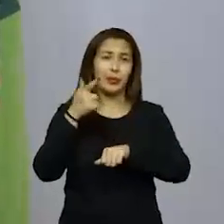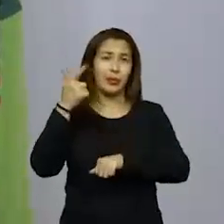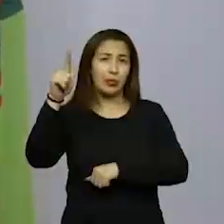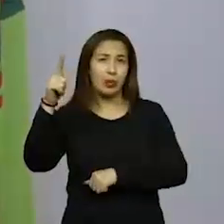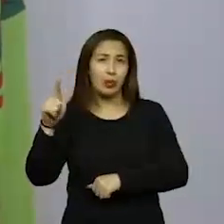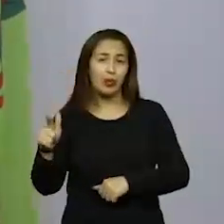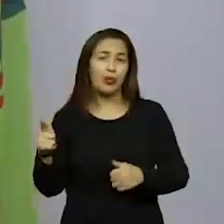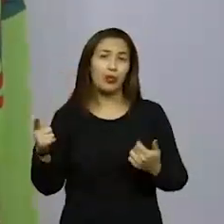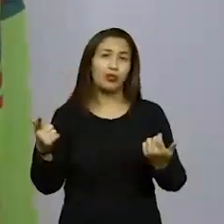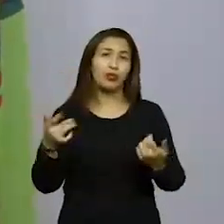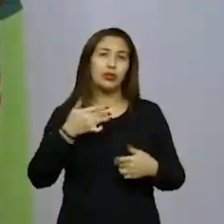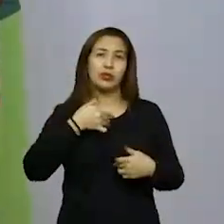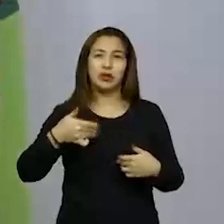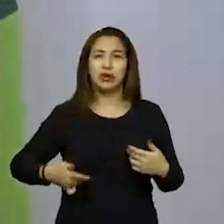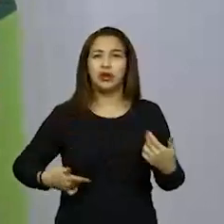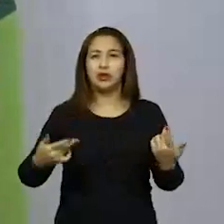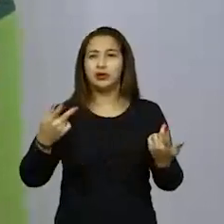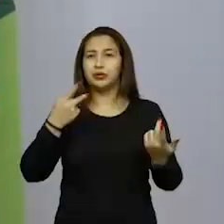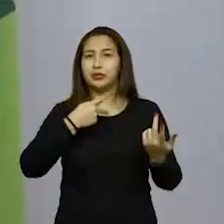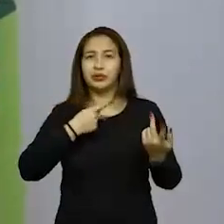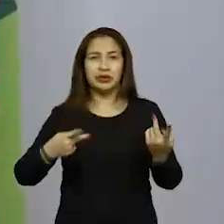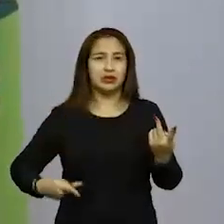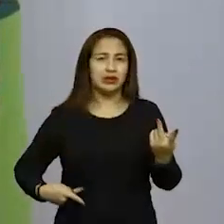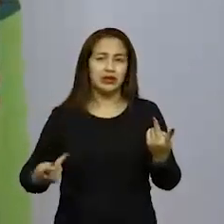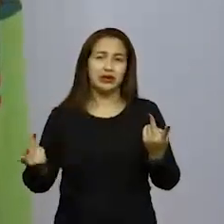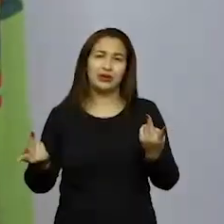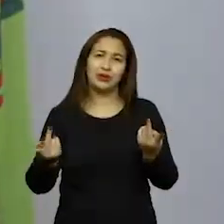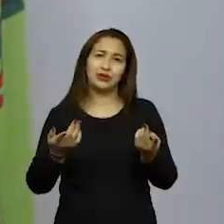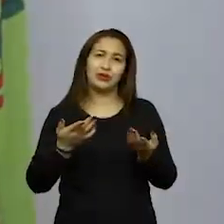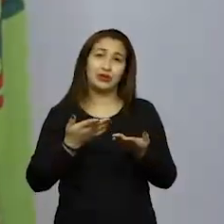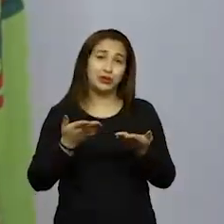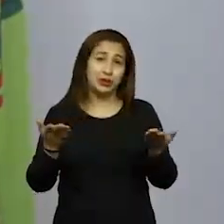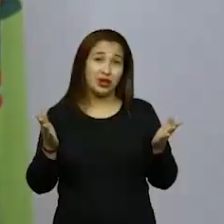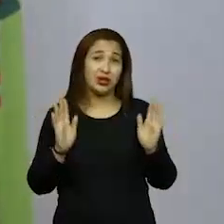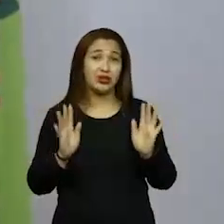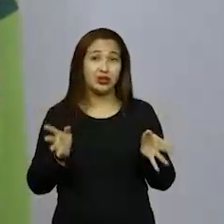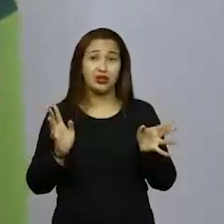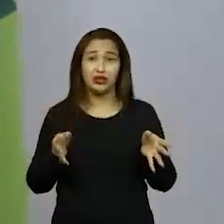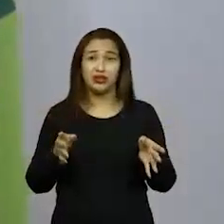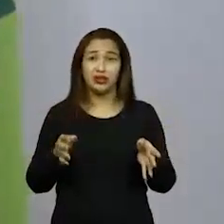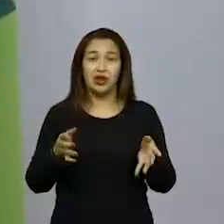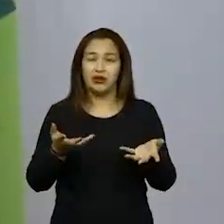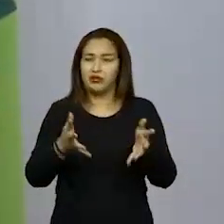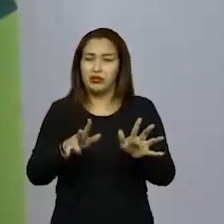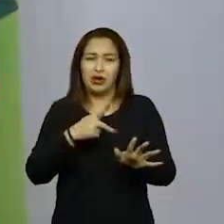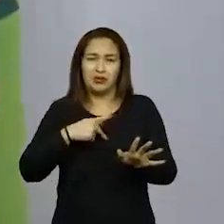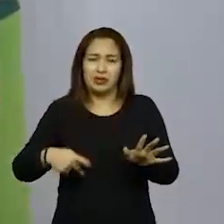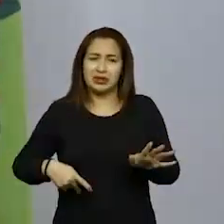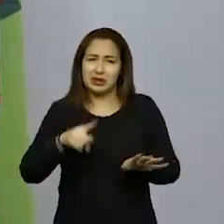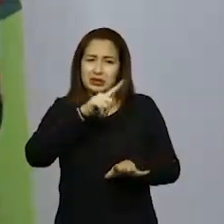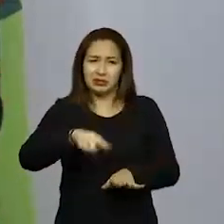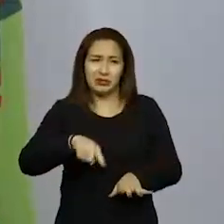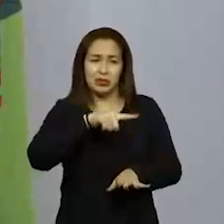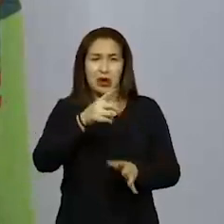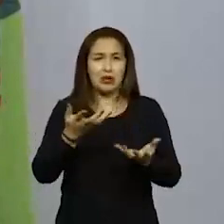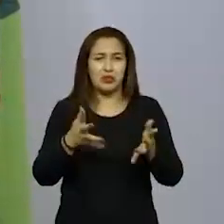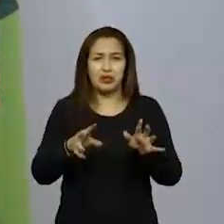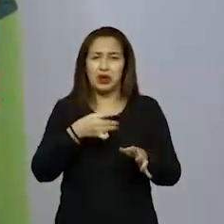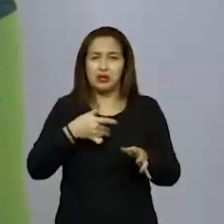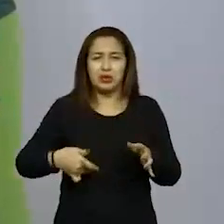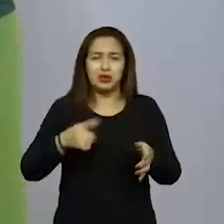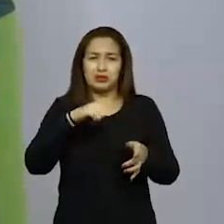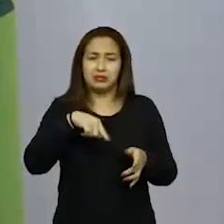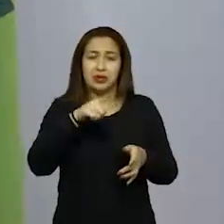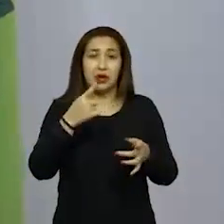ministros, primeiro-ministros, presidentes já renunciaram por conta de coisas